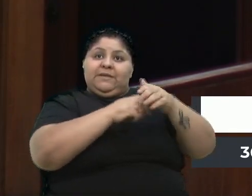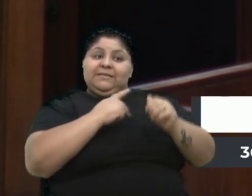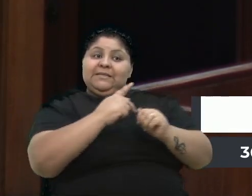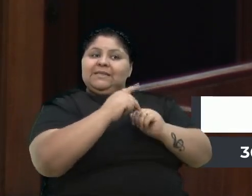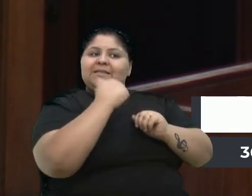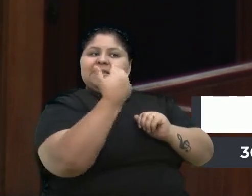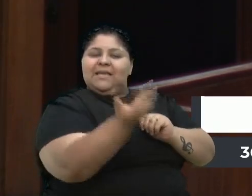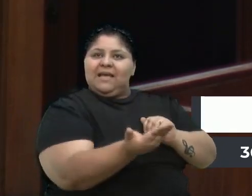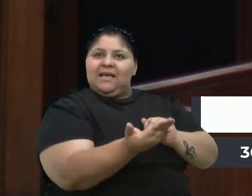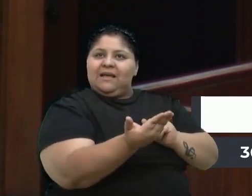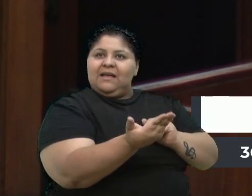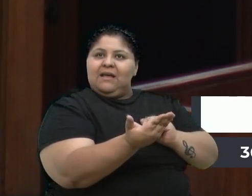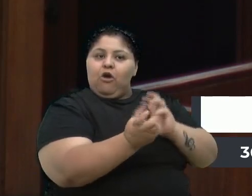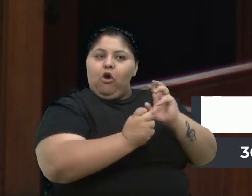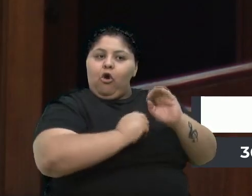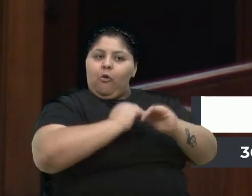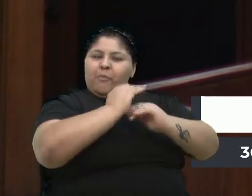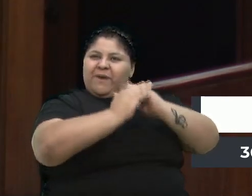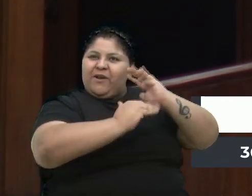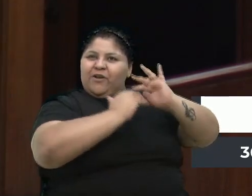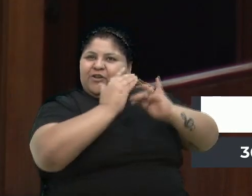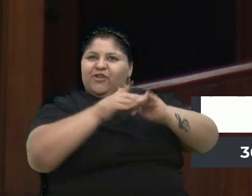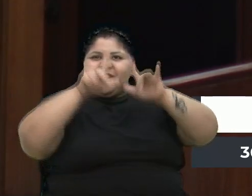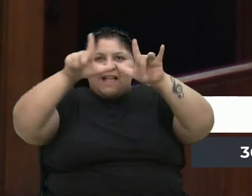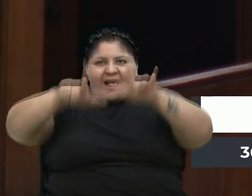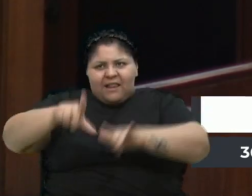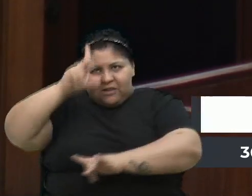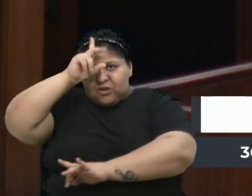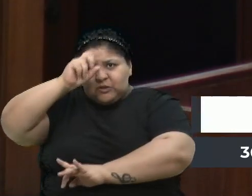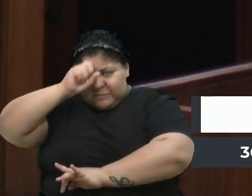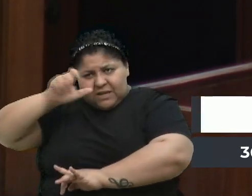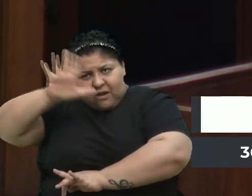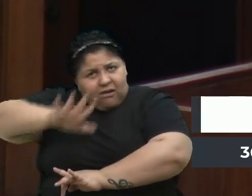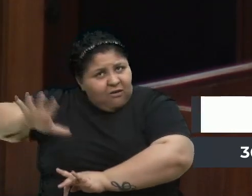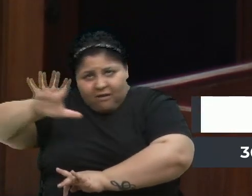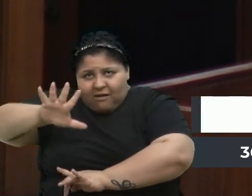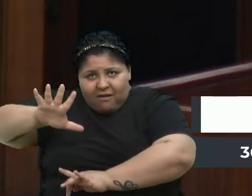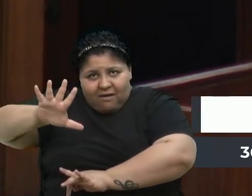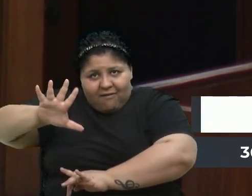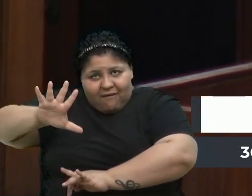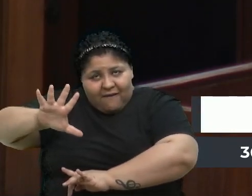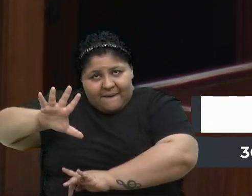Construção, para a construção da ala do Hospital Geral, é no mínimo,